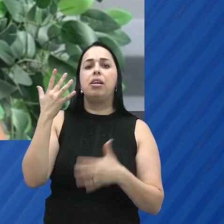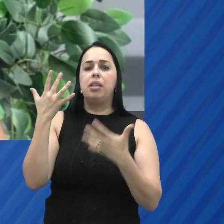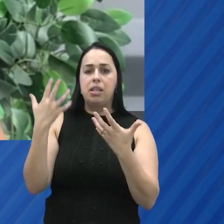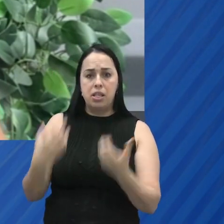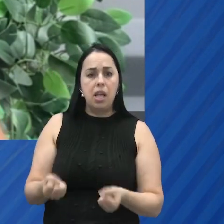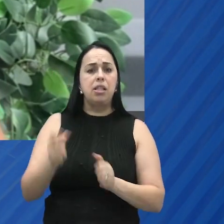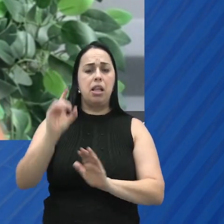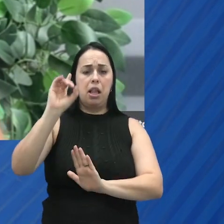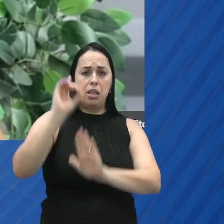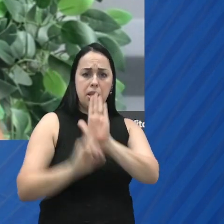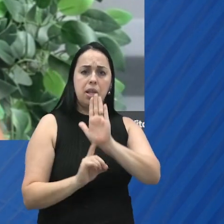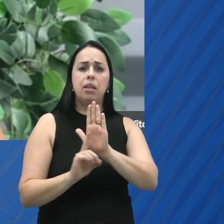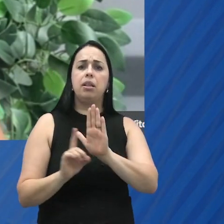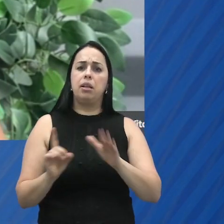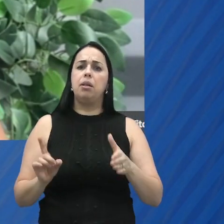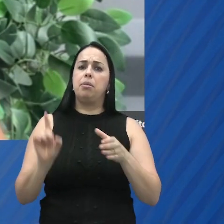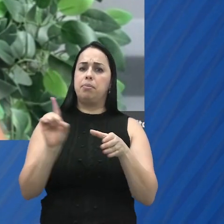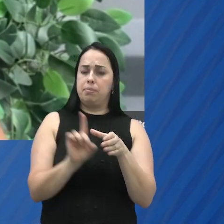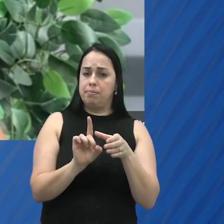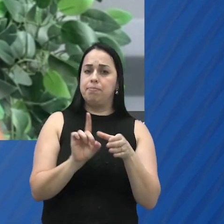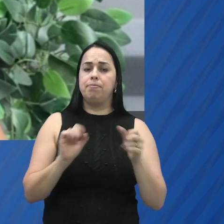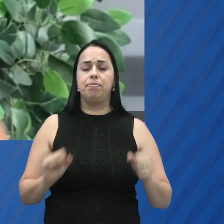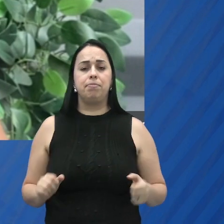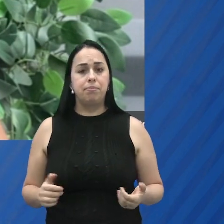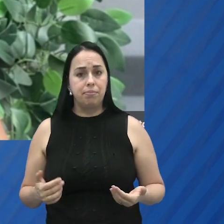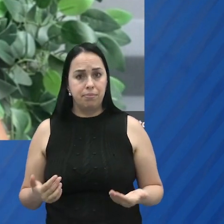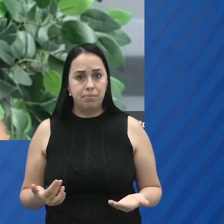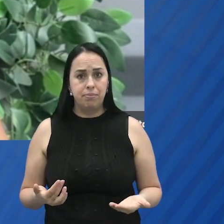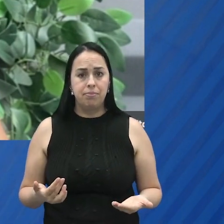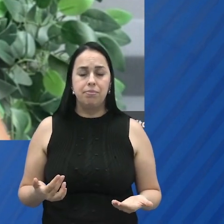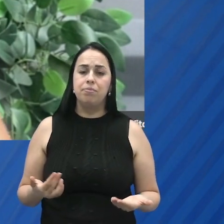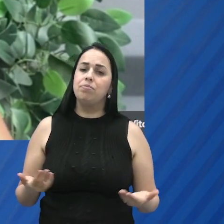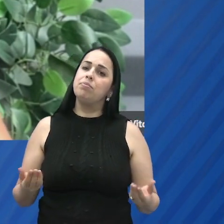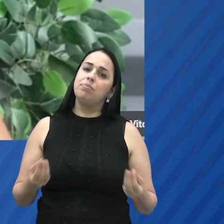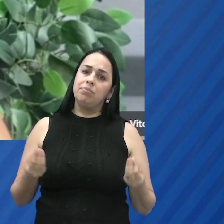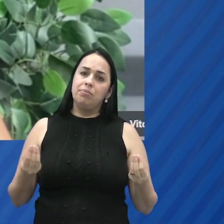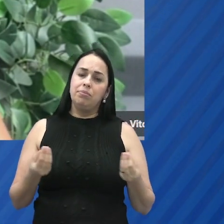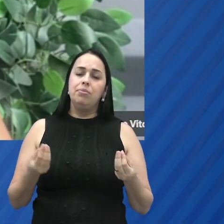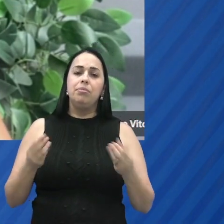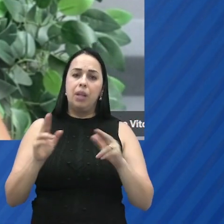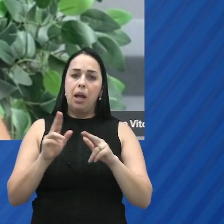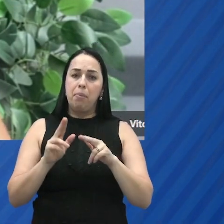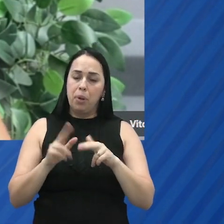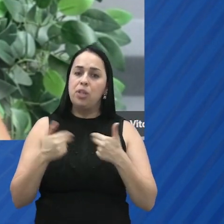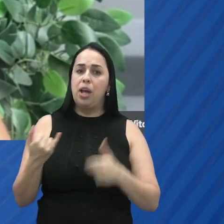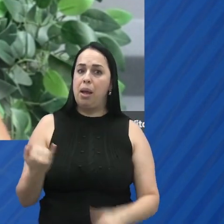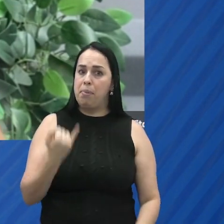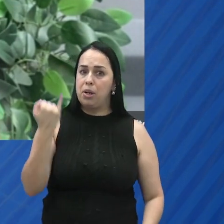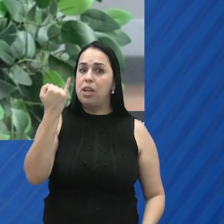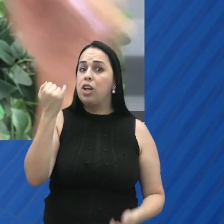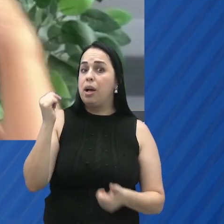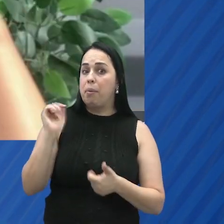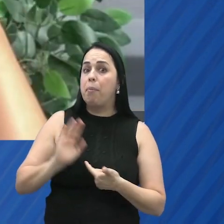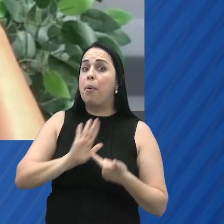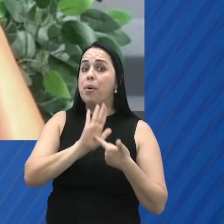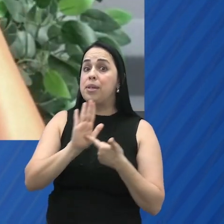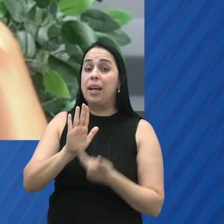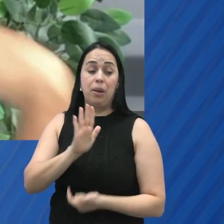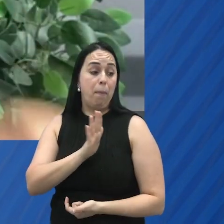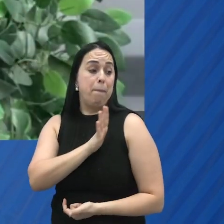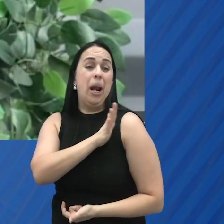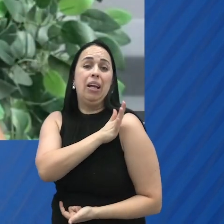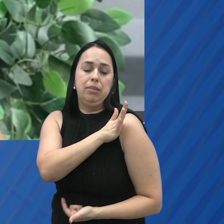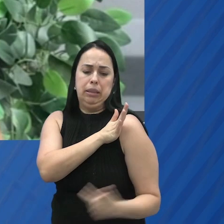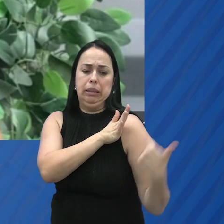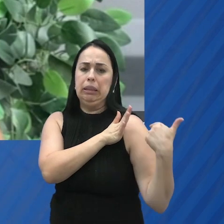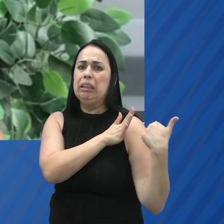sejam asseguradas, né, e incluídas na nossa sociedade. Acho que é importante a gente apontar também que